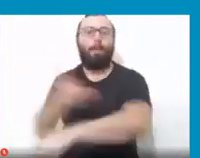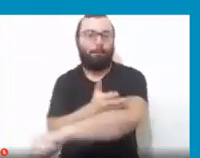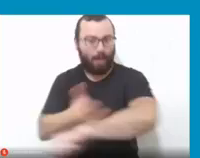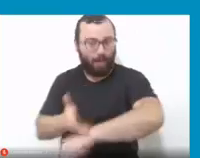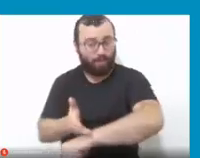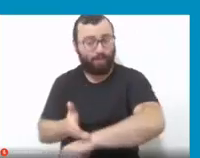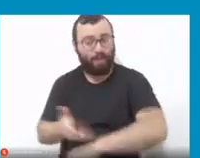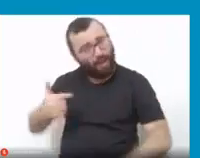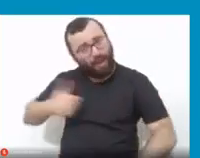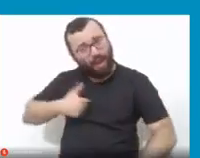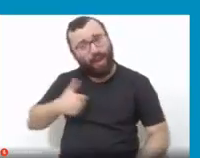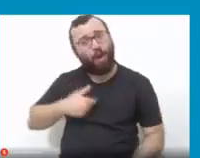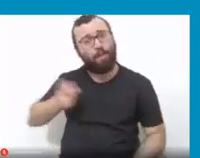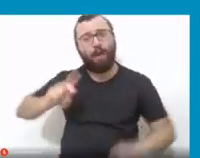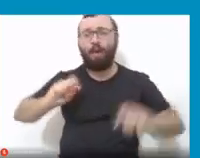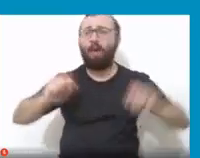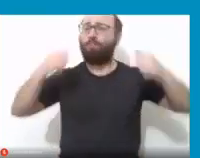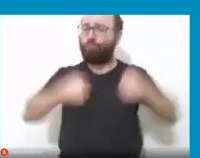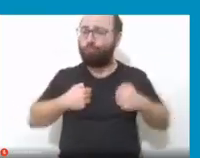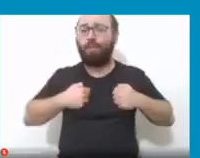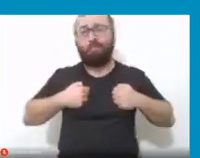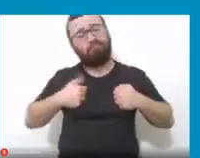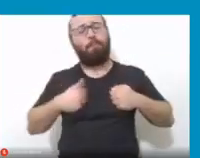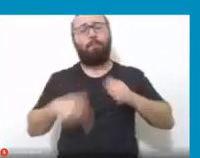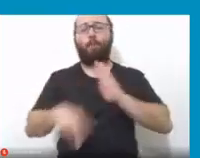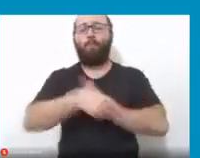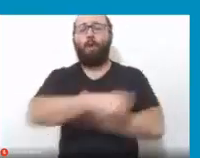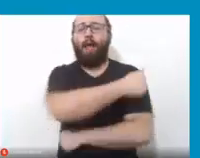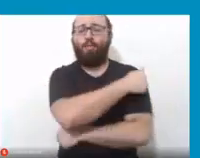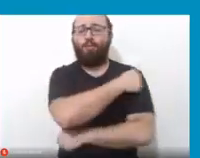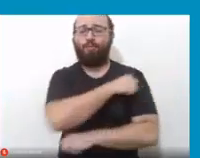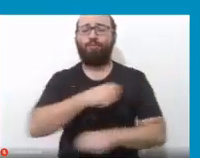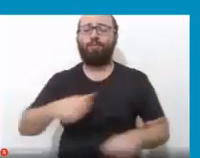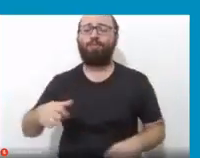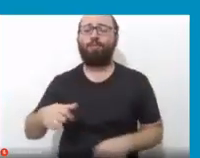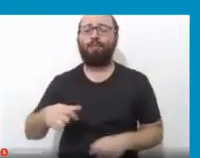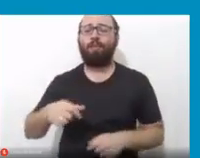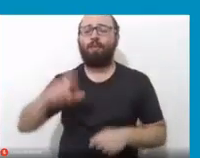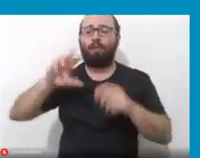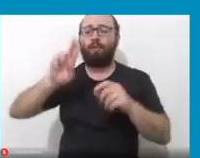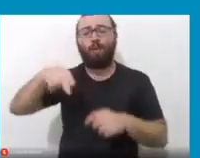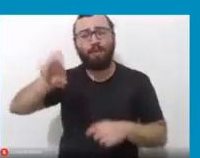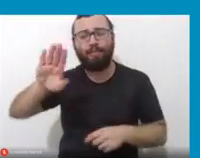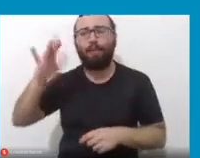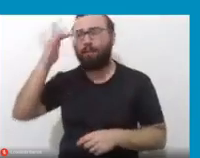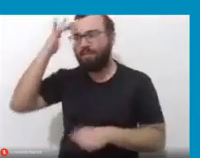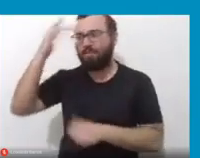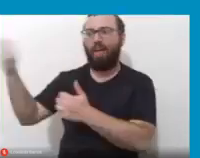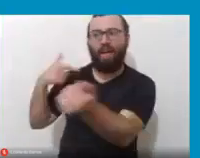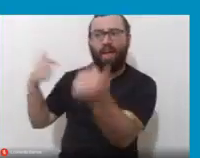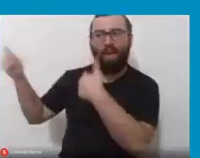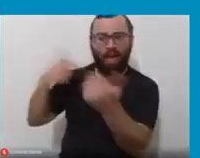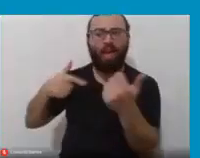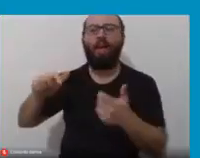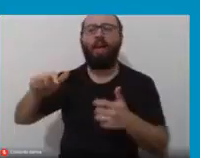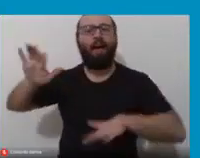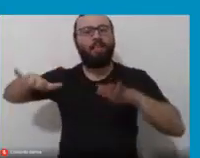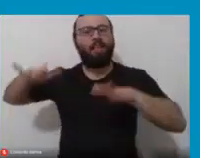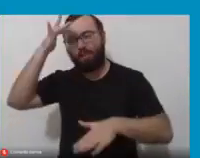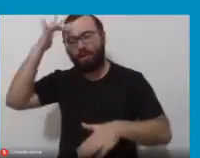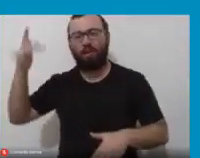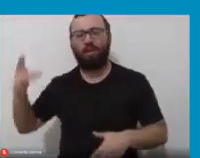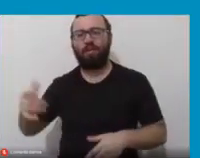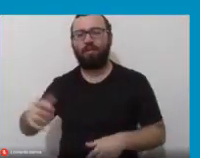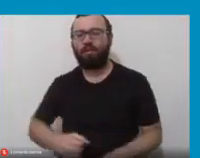eu, mesmo como mochila, como estudante da universidade, né, eu sofria baculejo. Eu me dava uma dura, né?